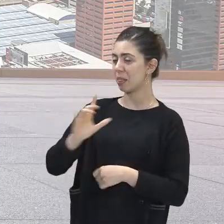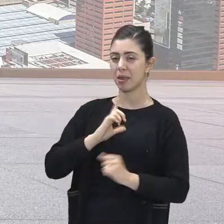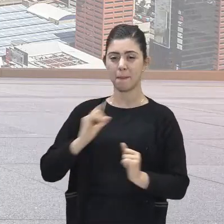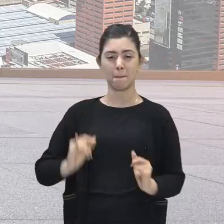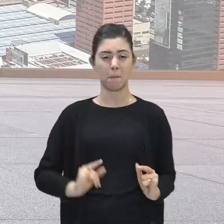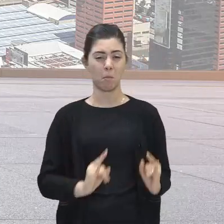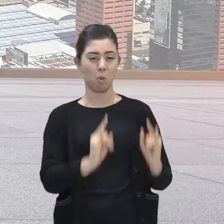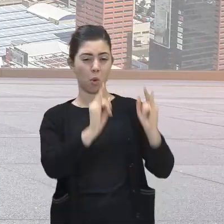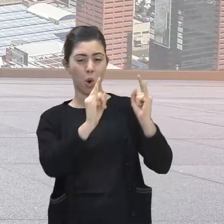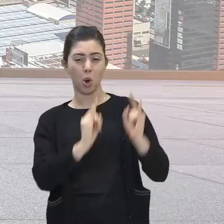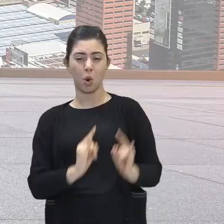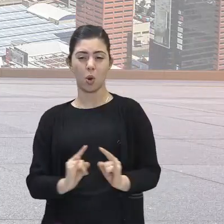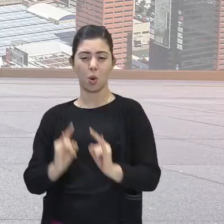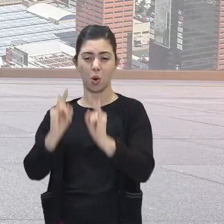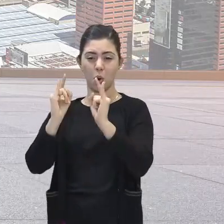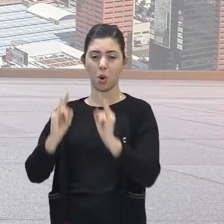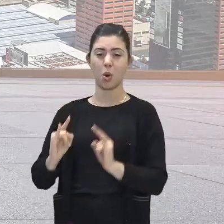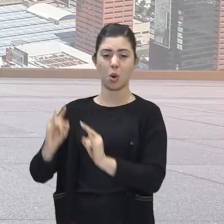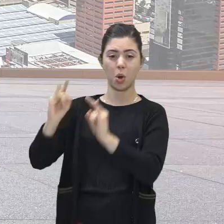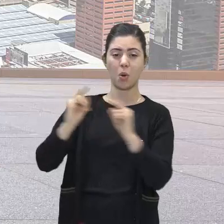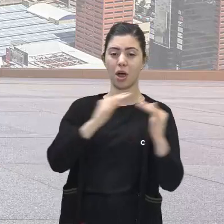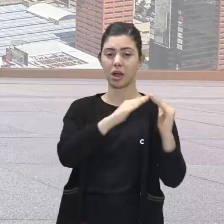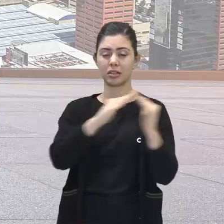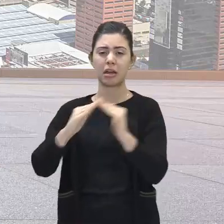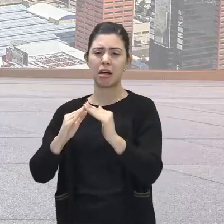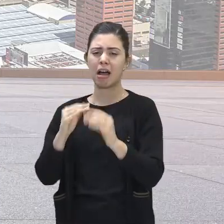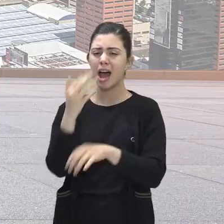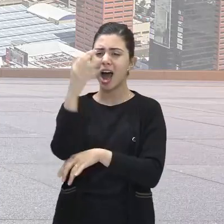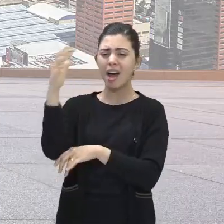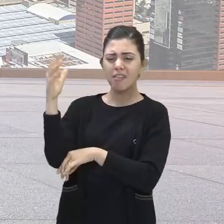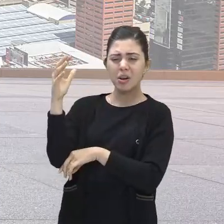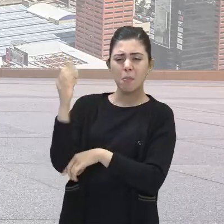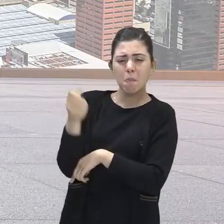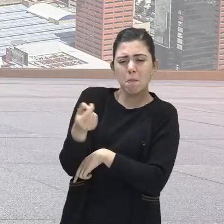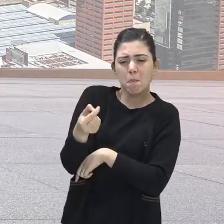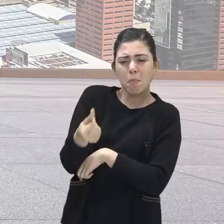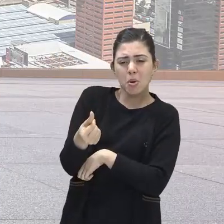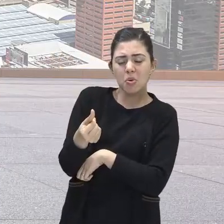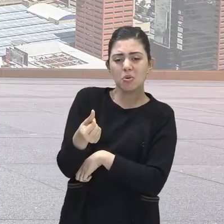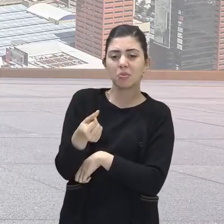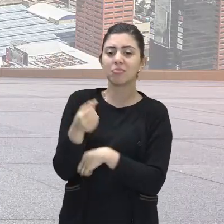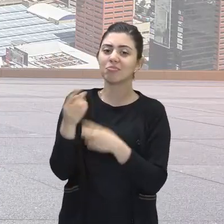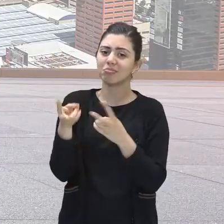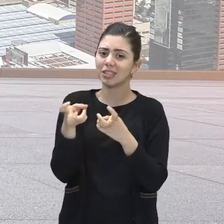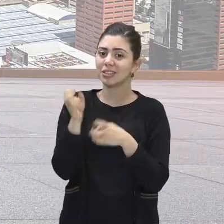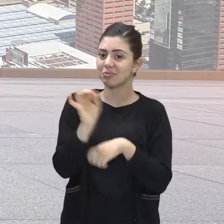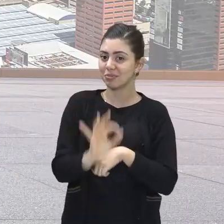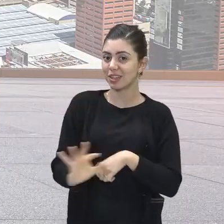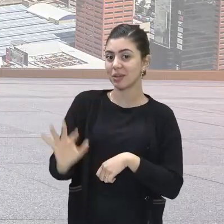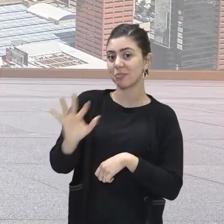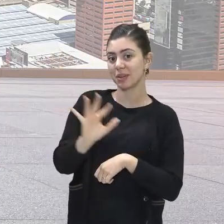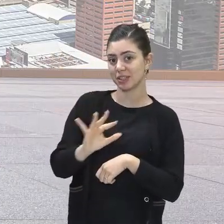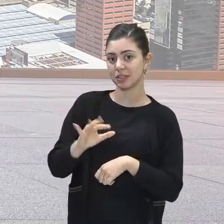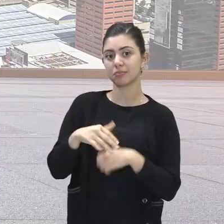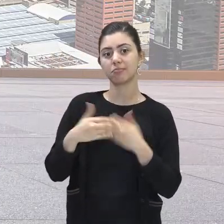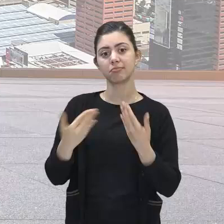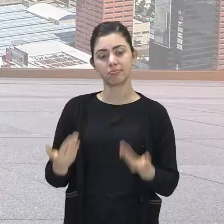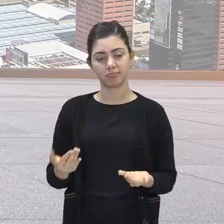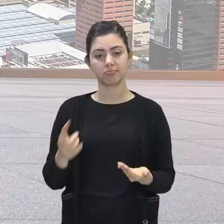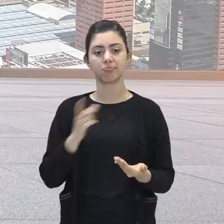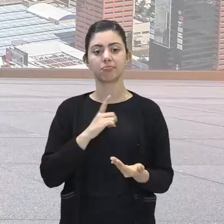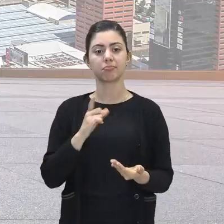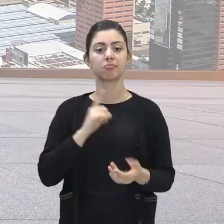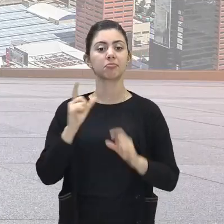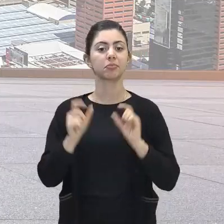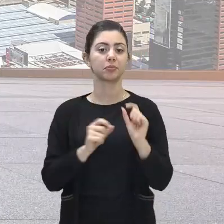um monte de casa, a gente quase não vê árvore numa paisagem aí como essa que vocês estão vendo. E essa tem sido a